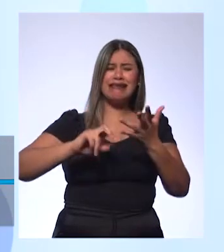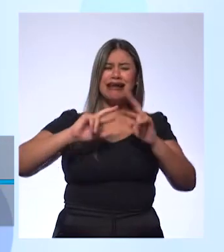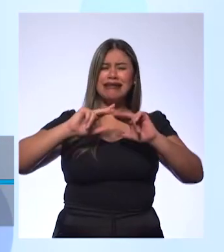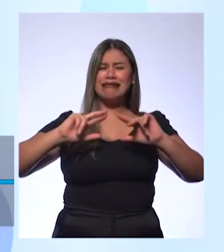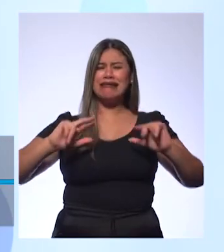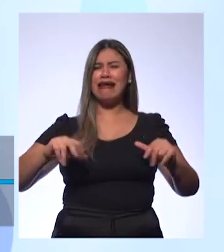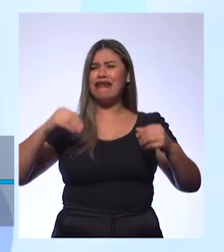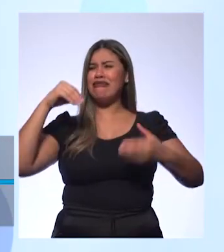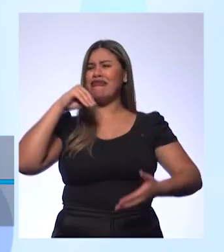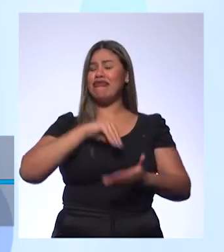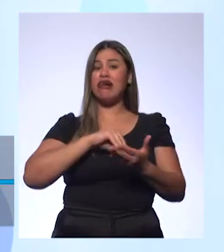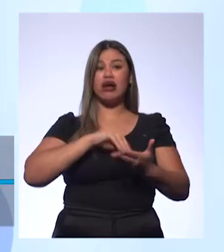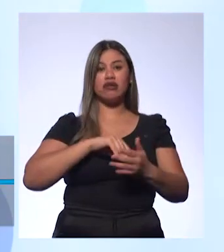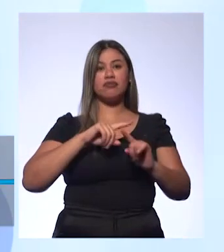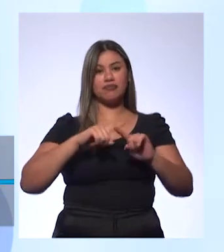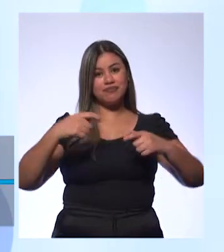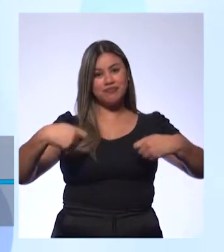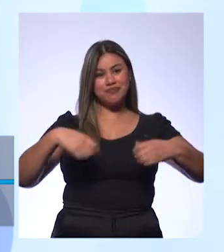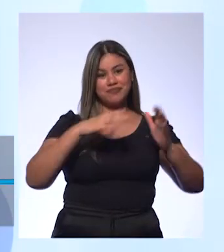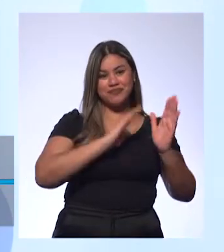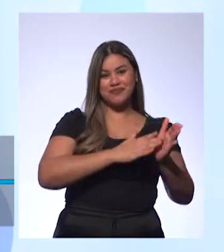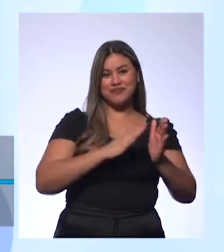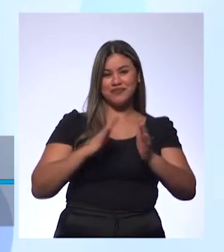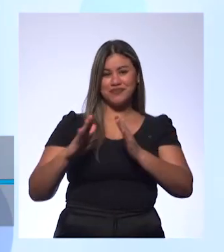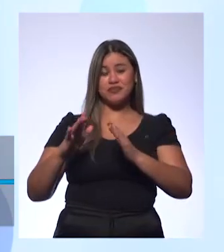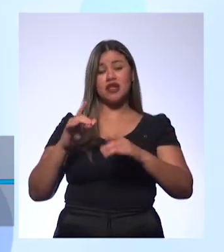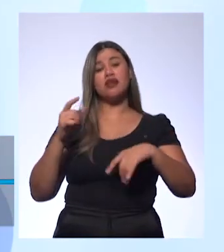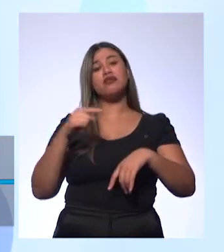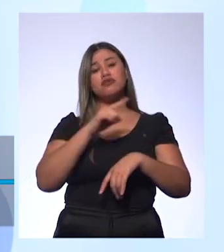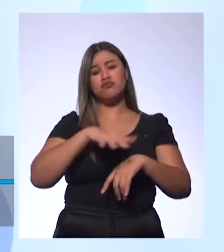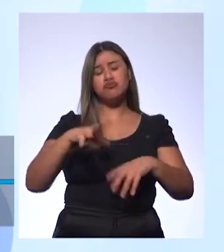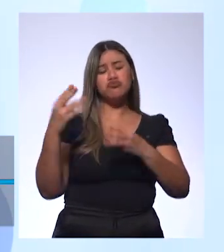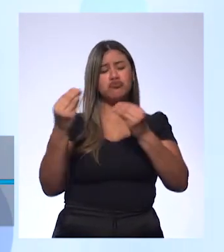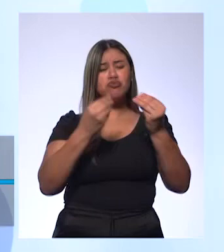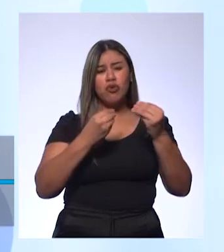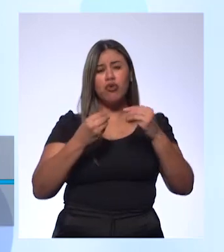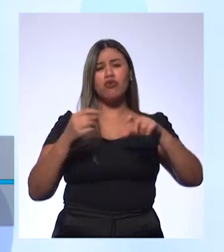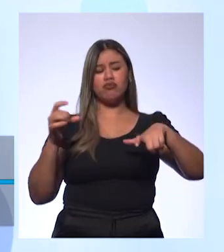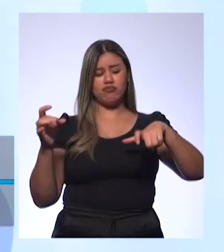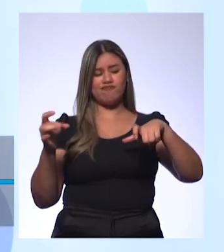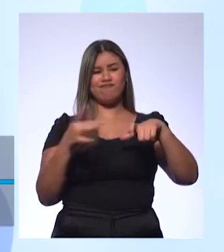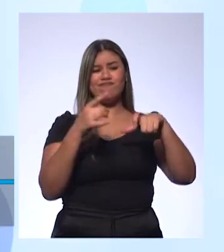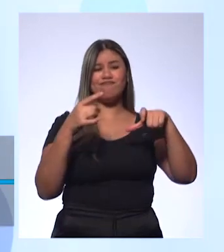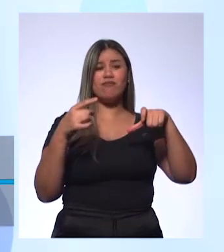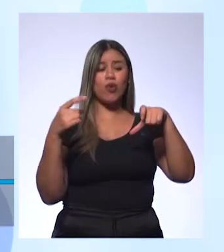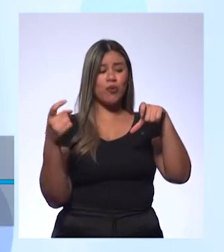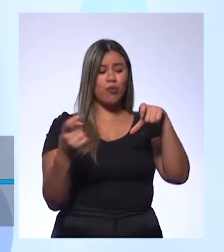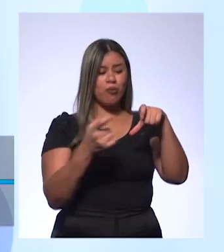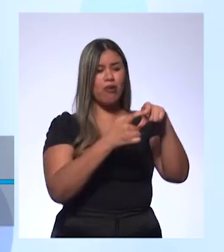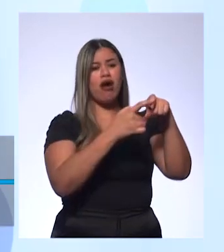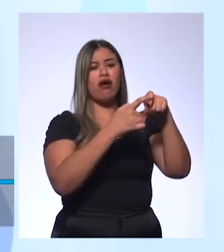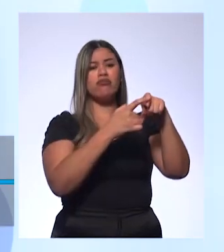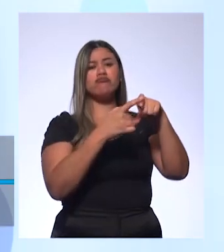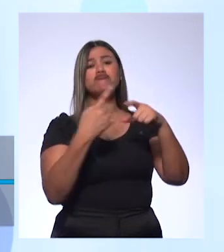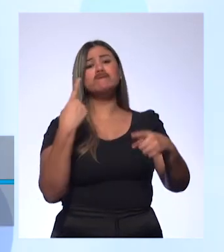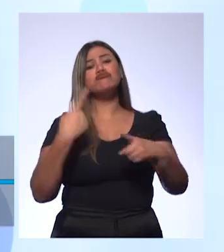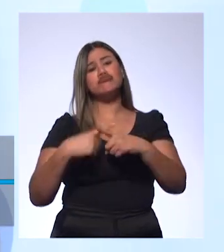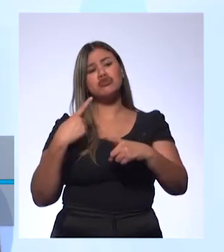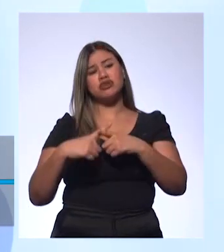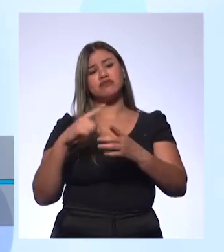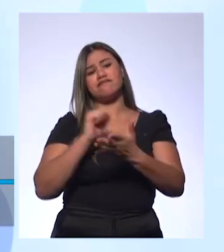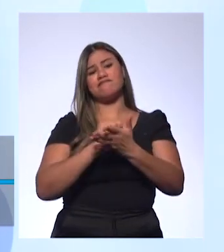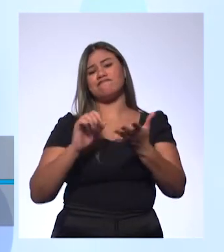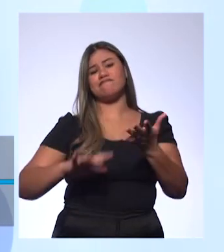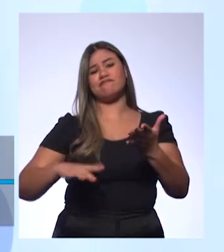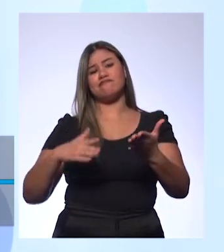tudo uma questão de organização. E muita gente está com bola na trave nessa questão, né? De conseguir entregar as atividades na hora, no